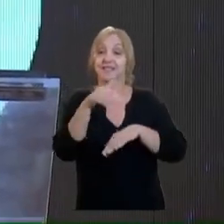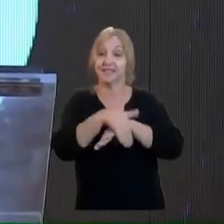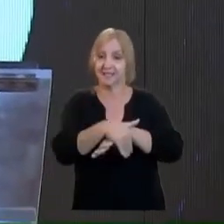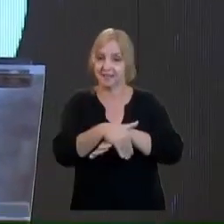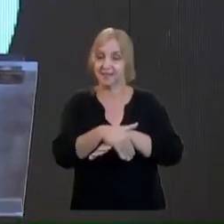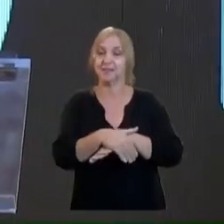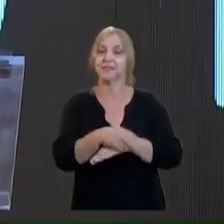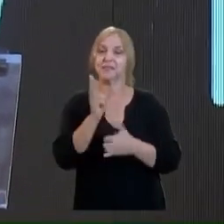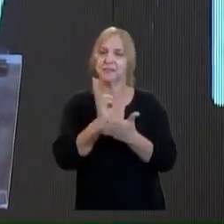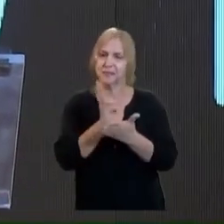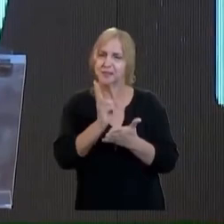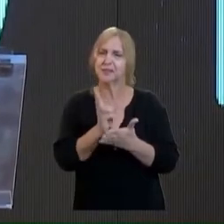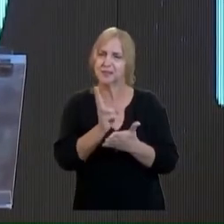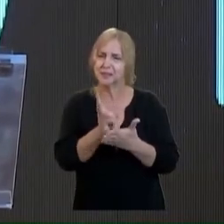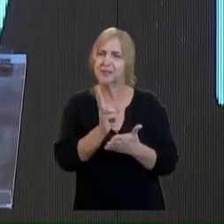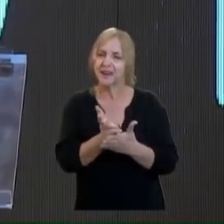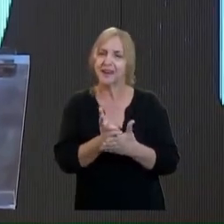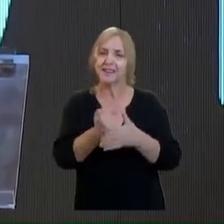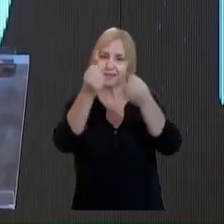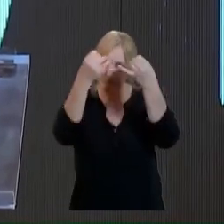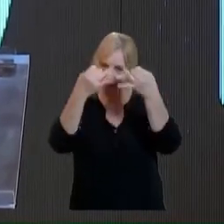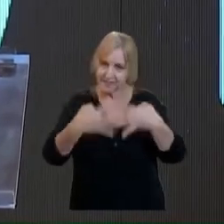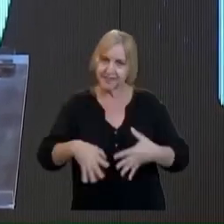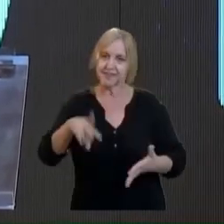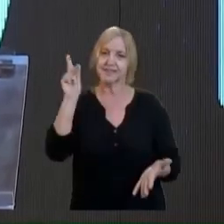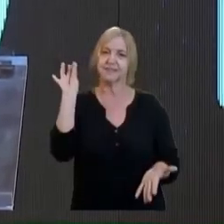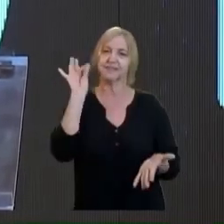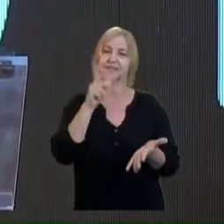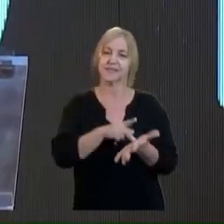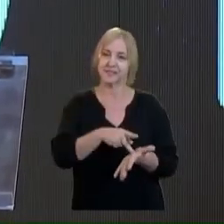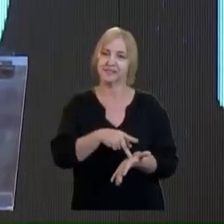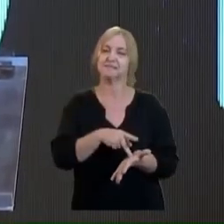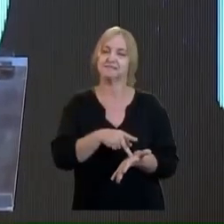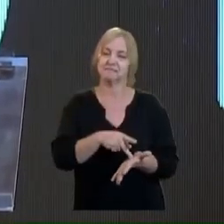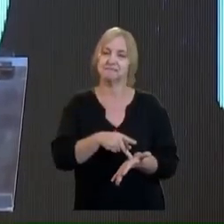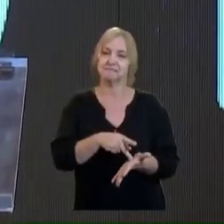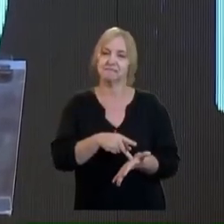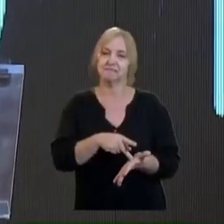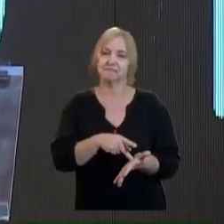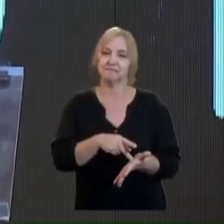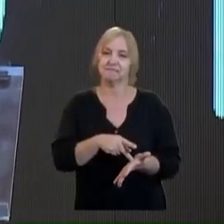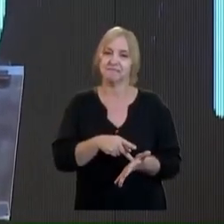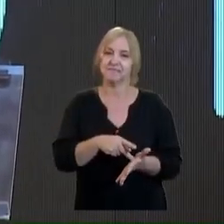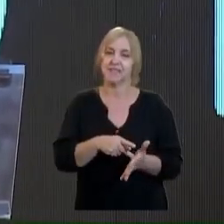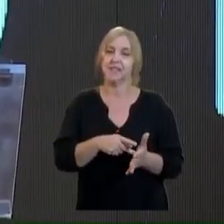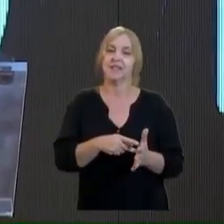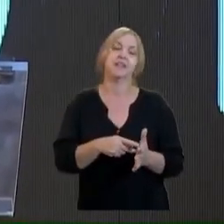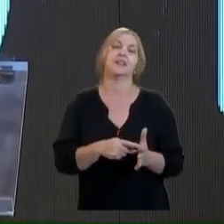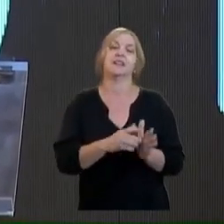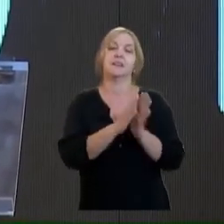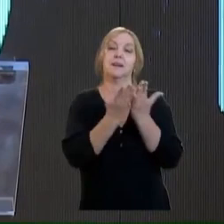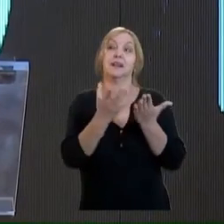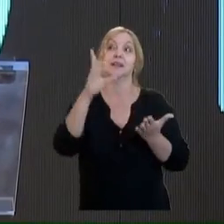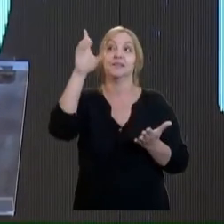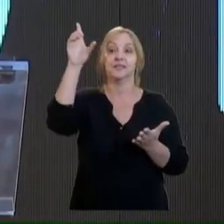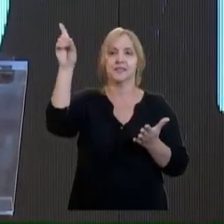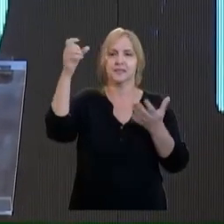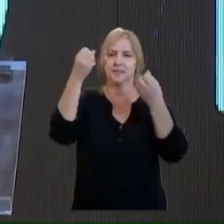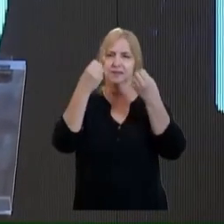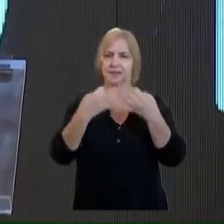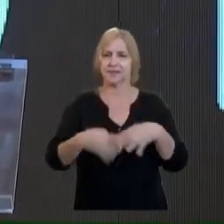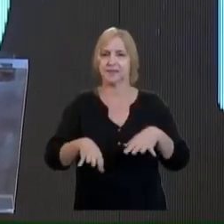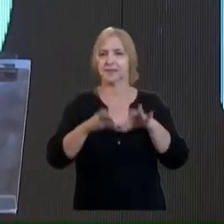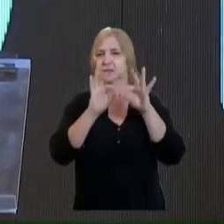continuar falando dessa realidade. E os textos aqui da palavra do Senhor são